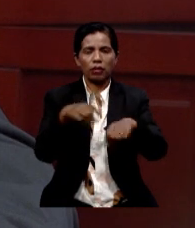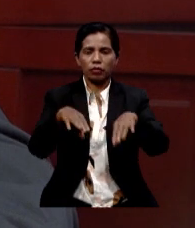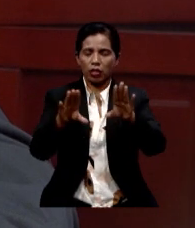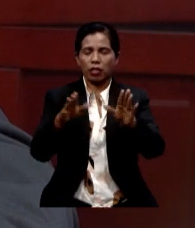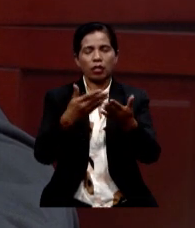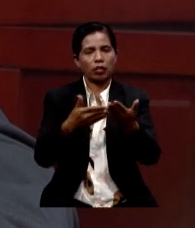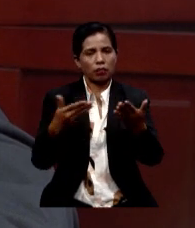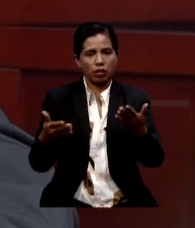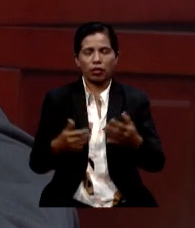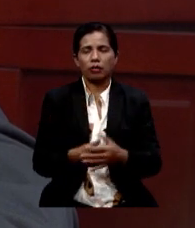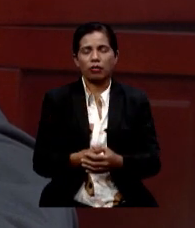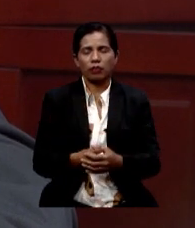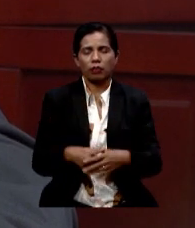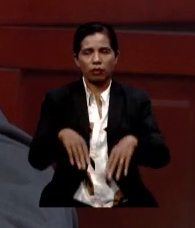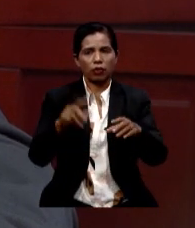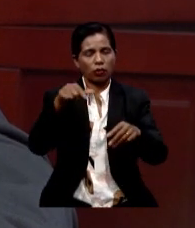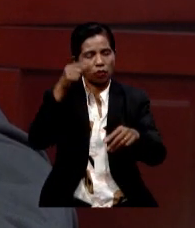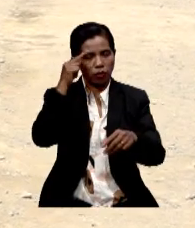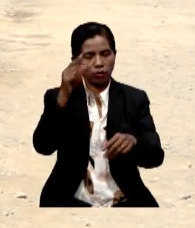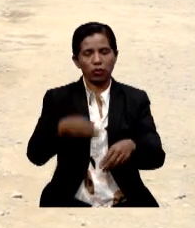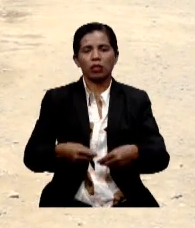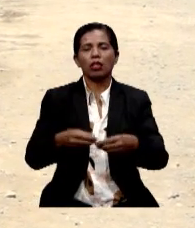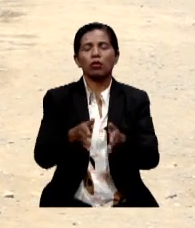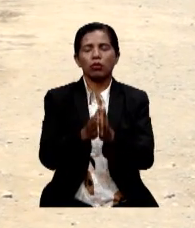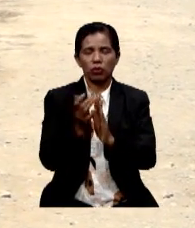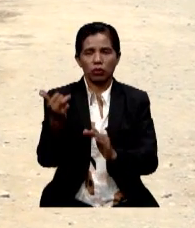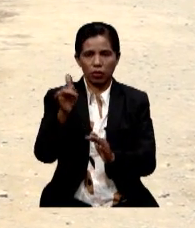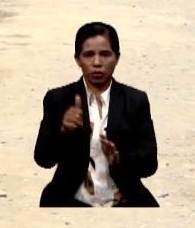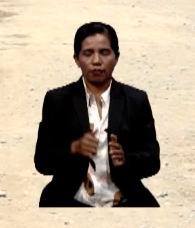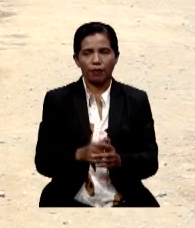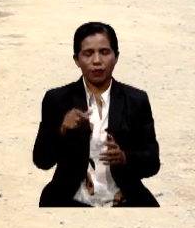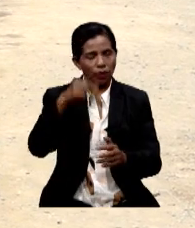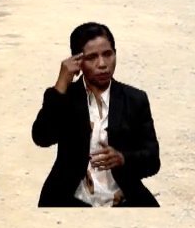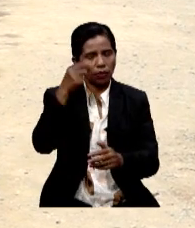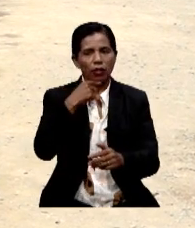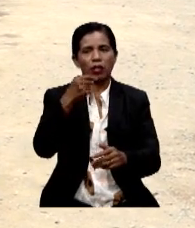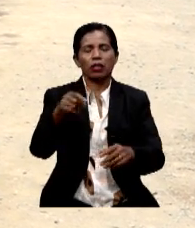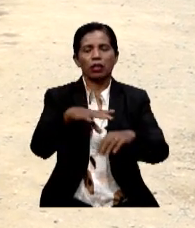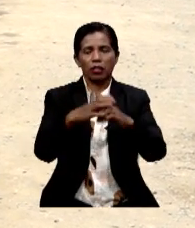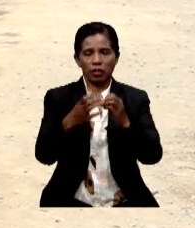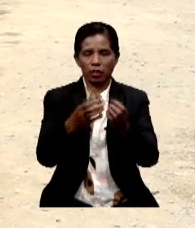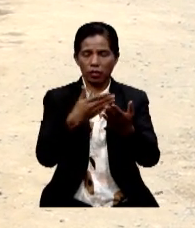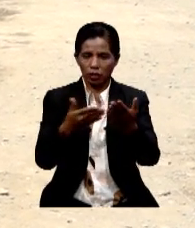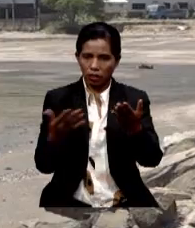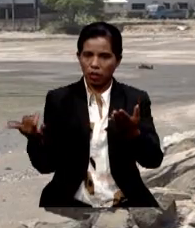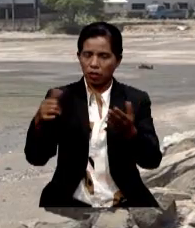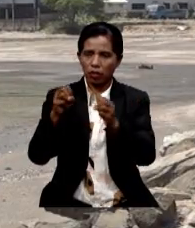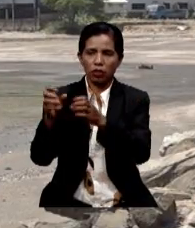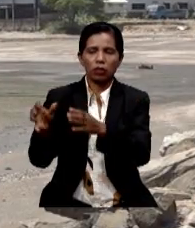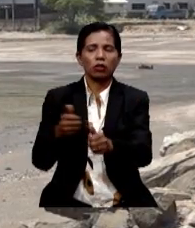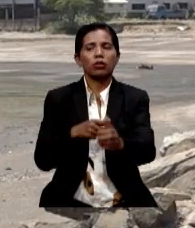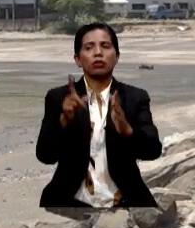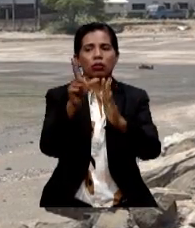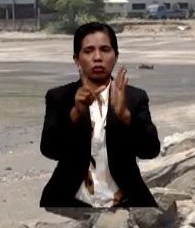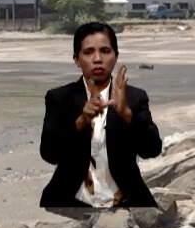halo atividade ne e ne vai governo se notificasira governante ne explica a rai no sansira ne be abandonado tu decreto